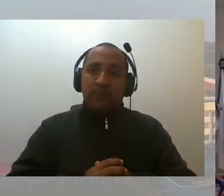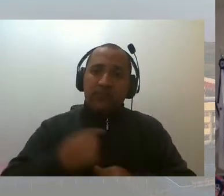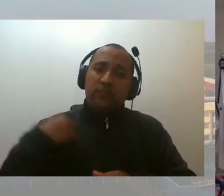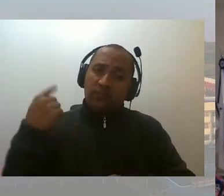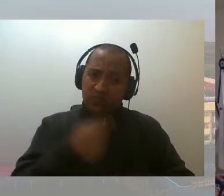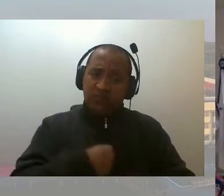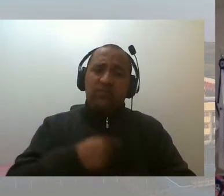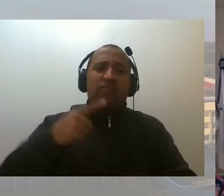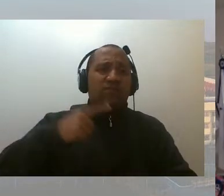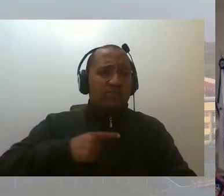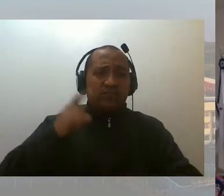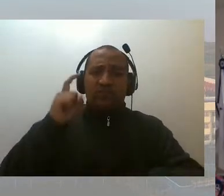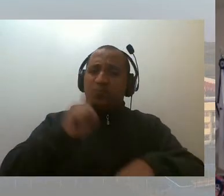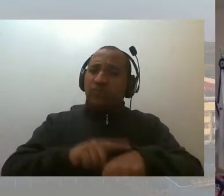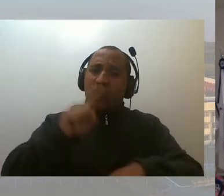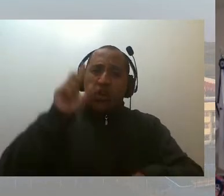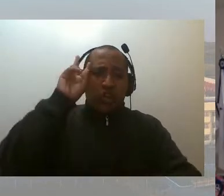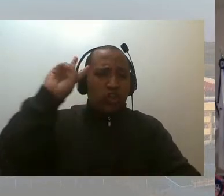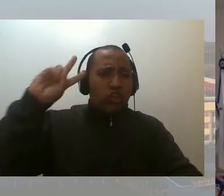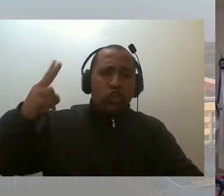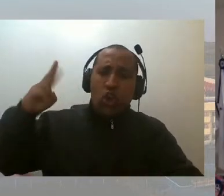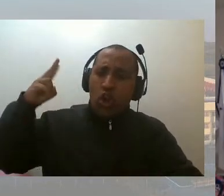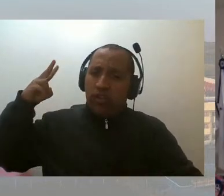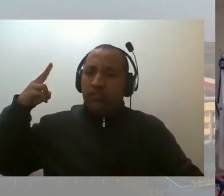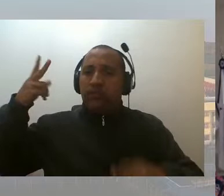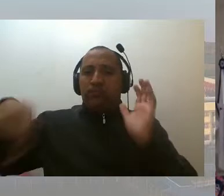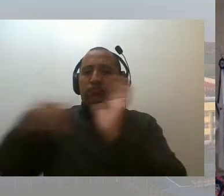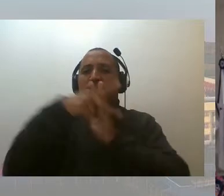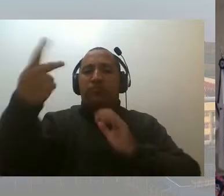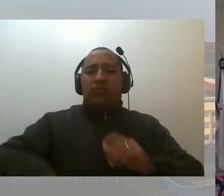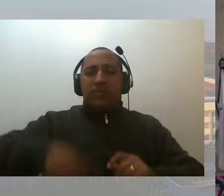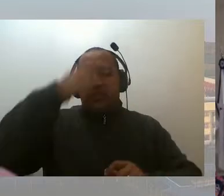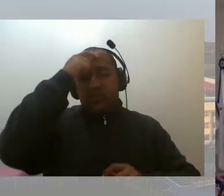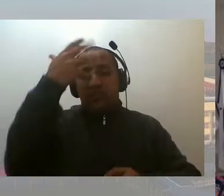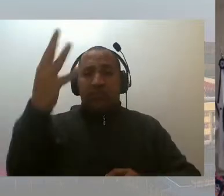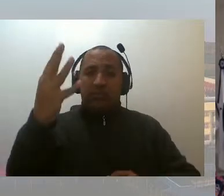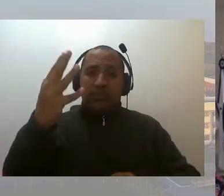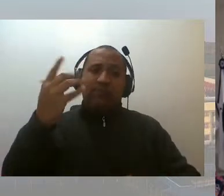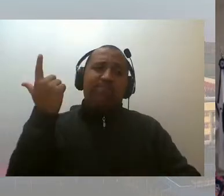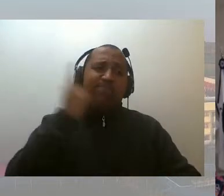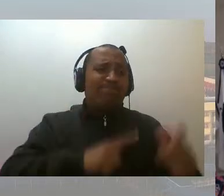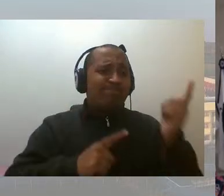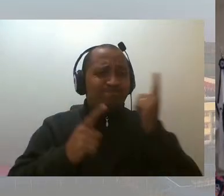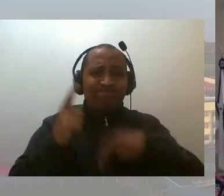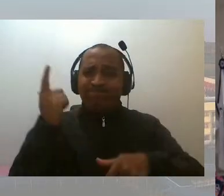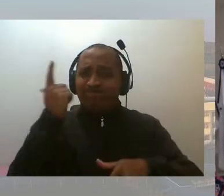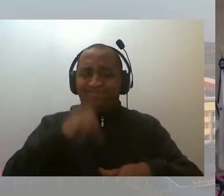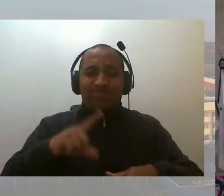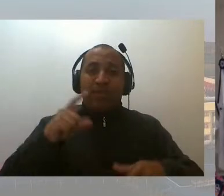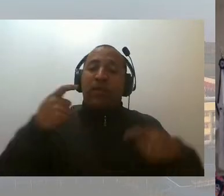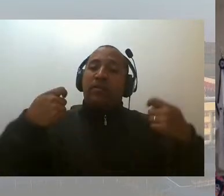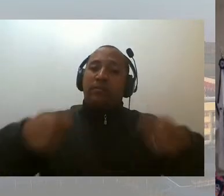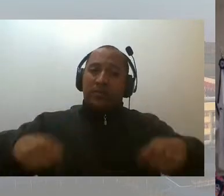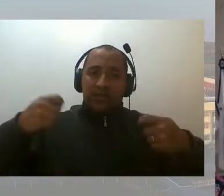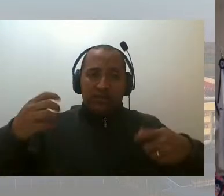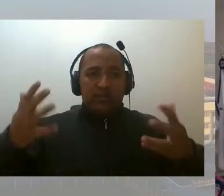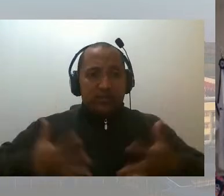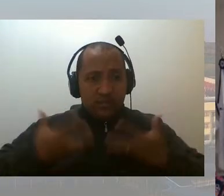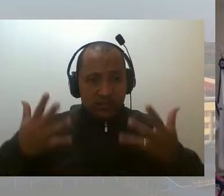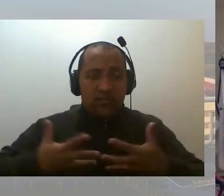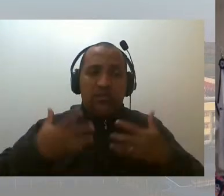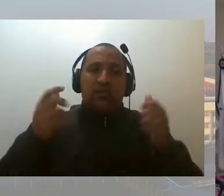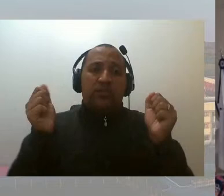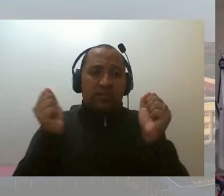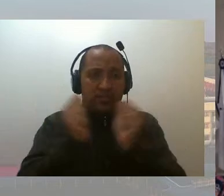Vivemos um momento histórico na Unipampa, com conquistas que precisam ser celebradas junto